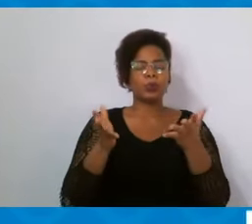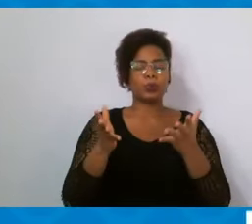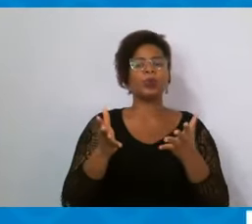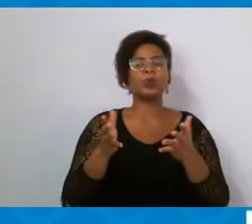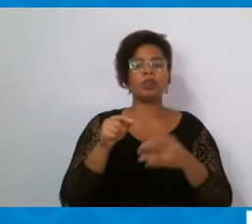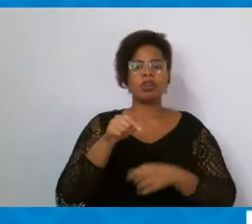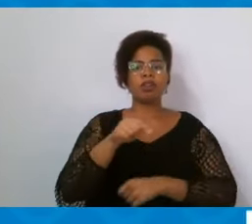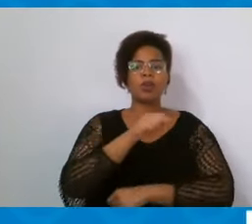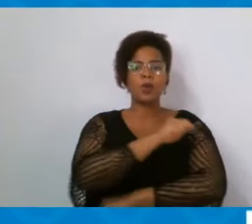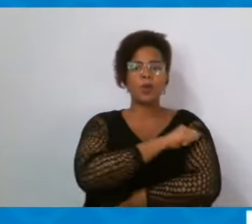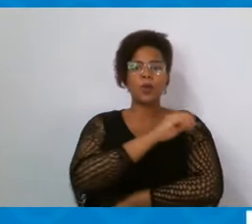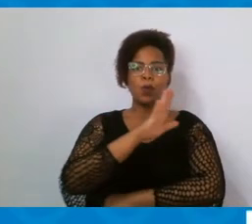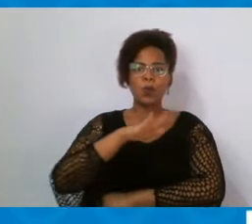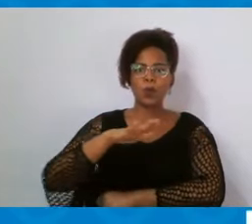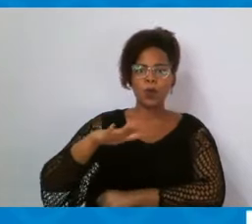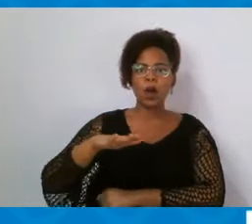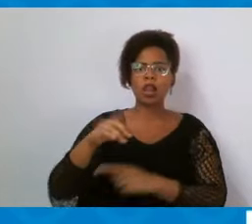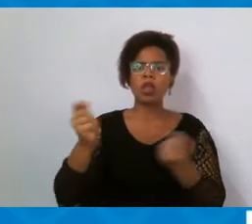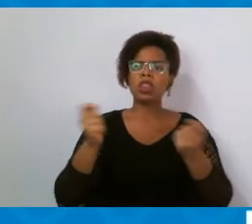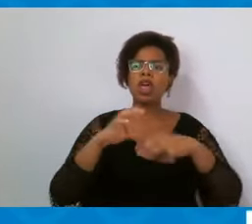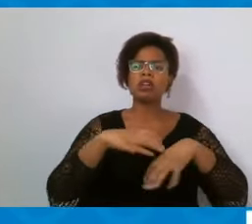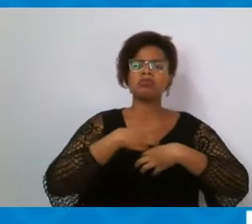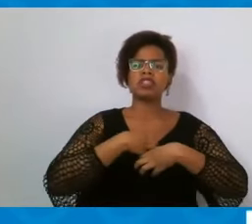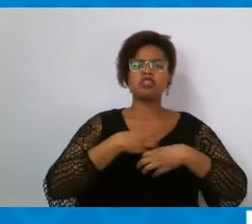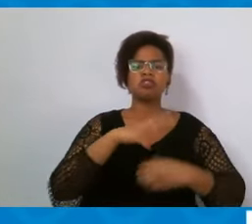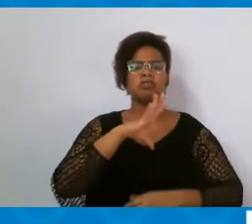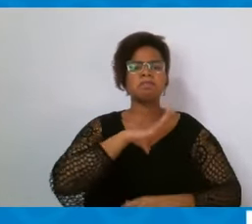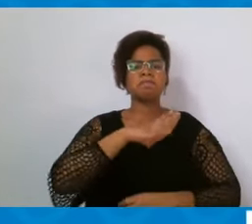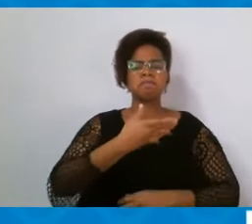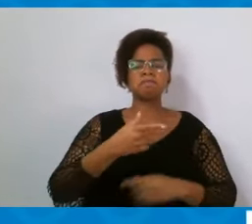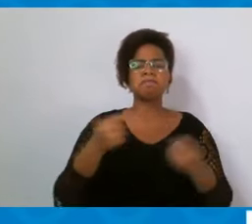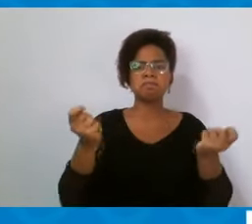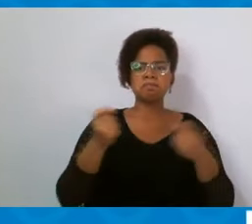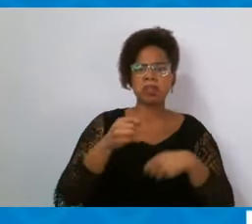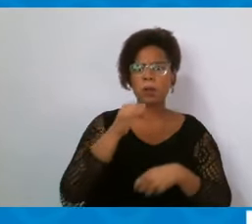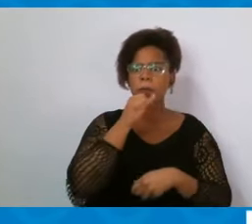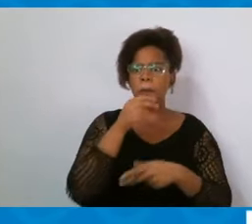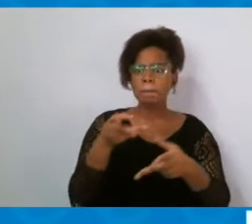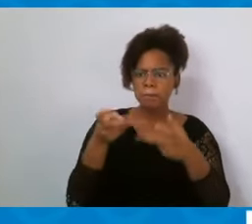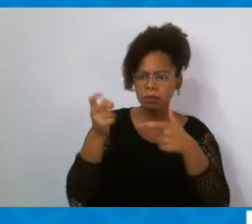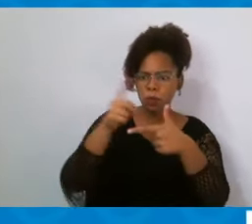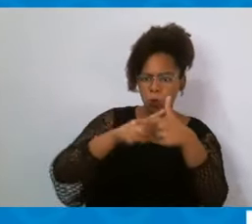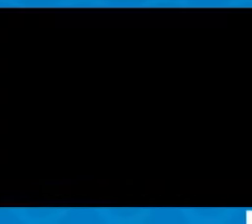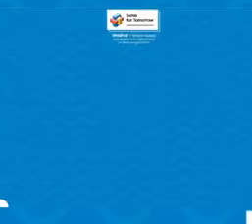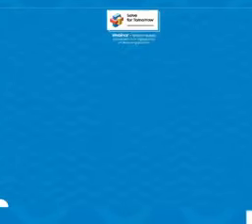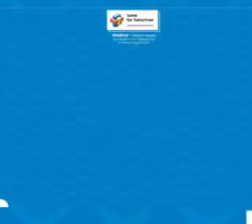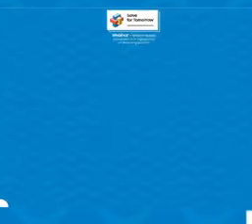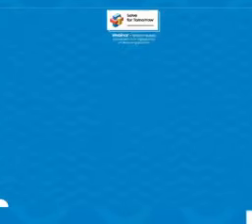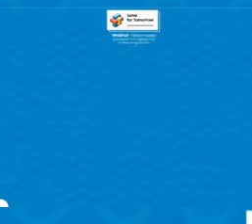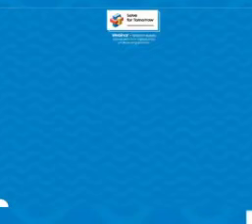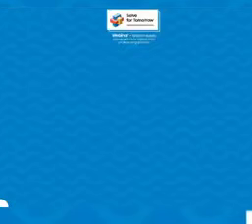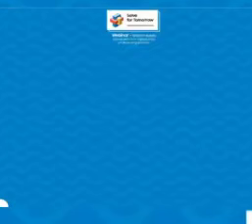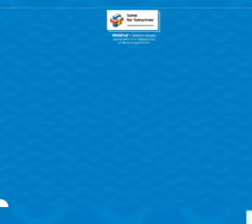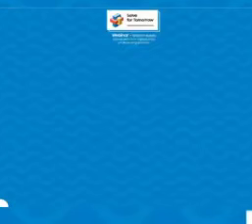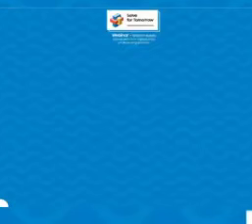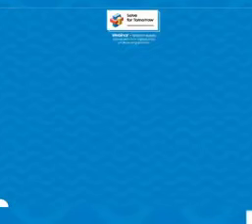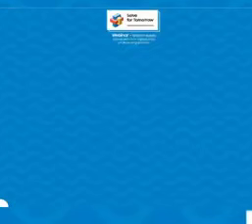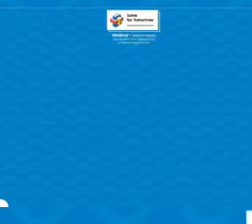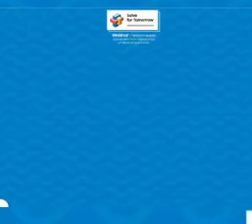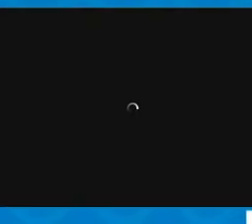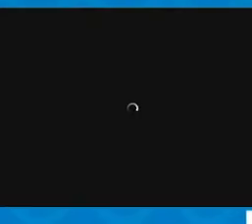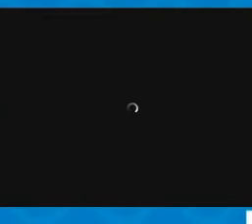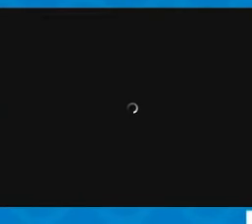protagonista, né? Como alguém que vai trazer uma solução para um problema ou construir algo, né? O quanto isso também